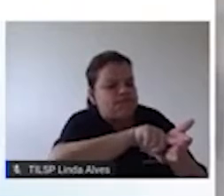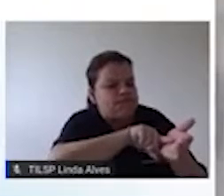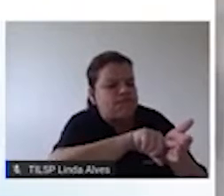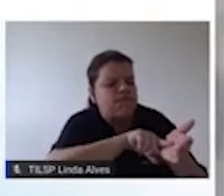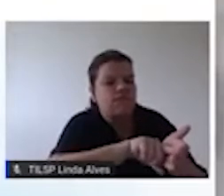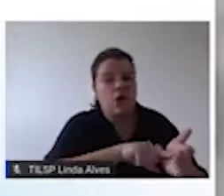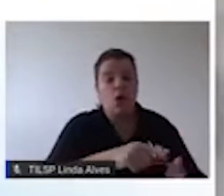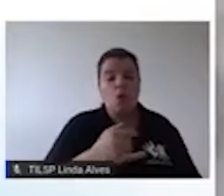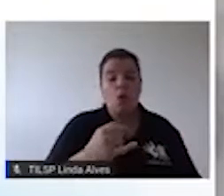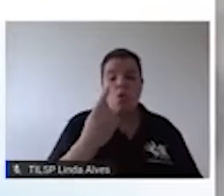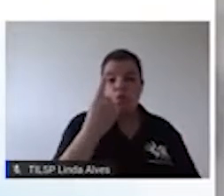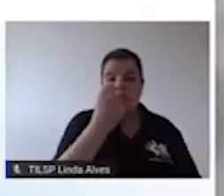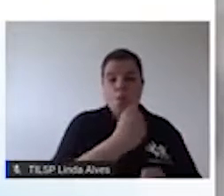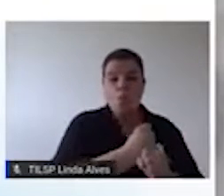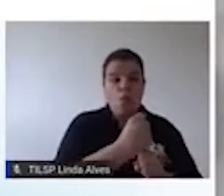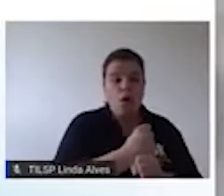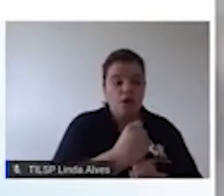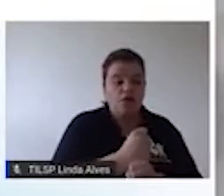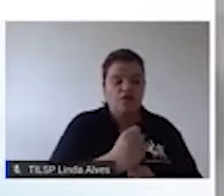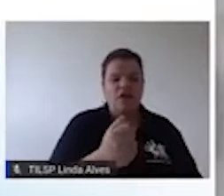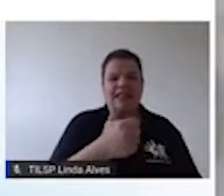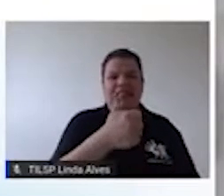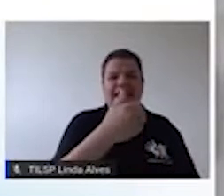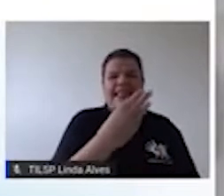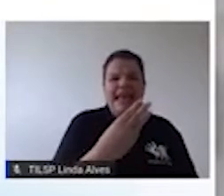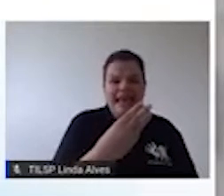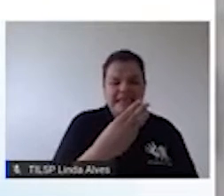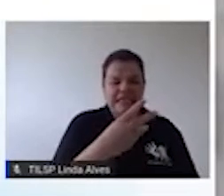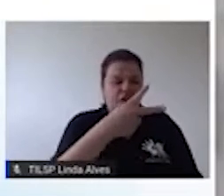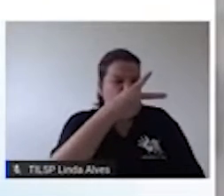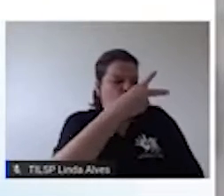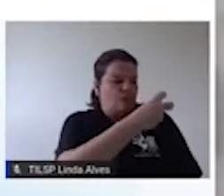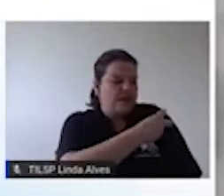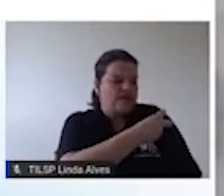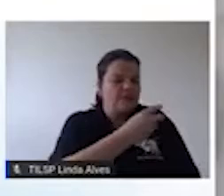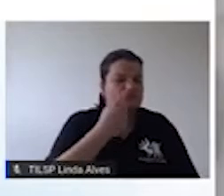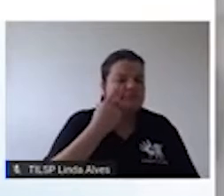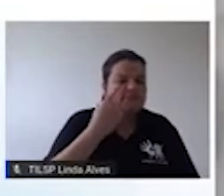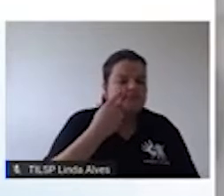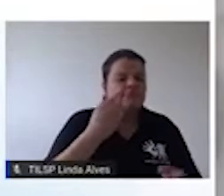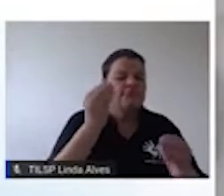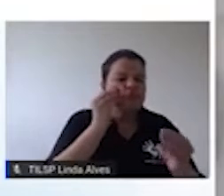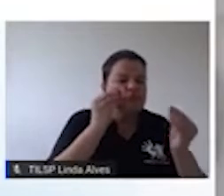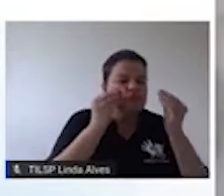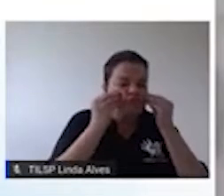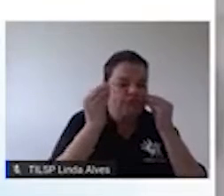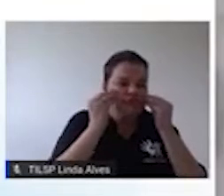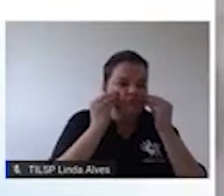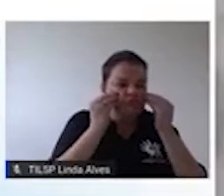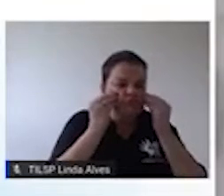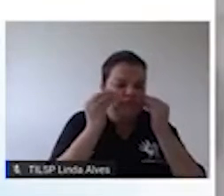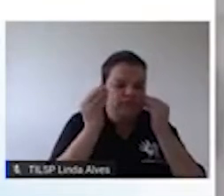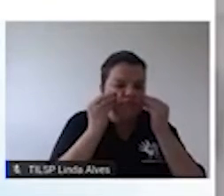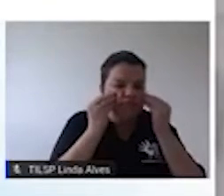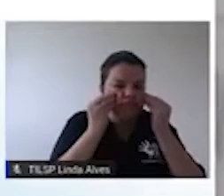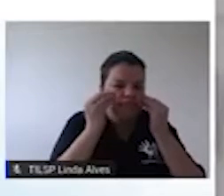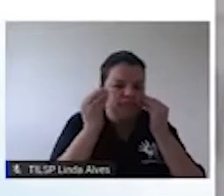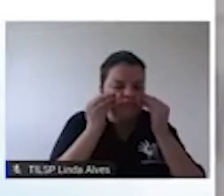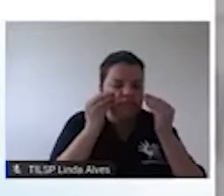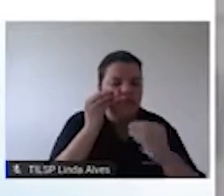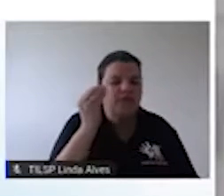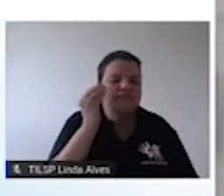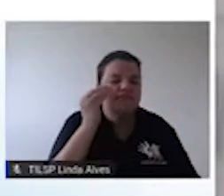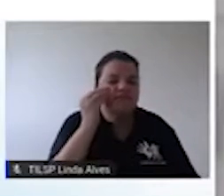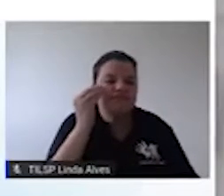ano, você tem aí 13 vacinas sendo na boca, né? Na boca